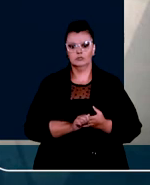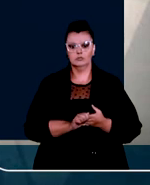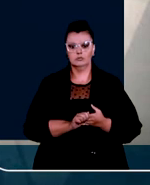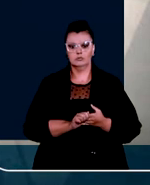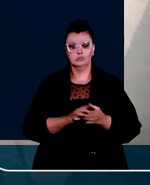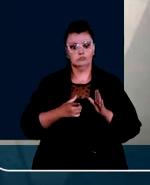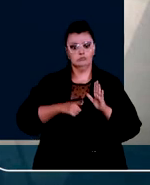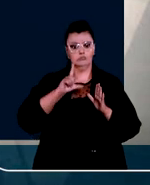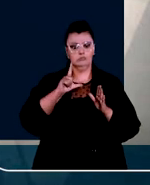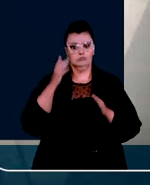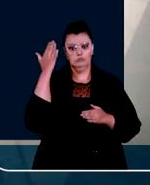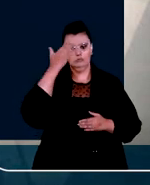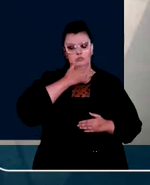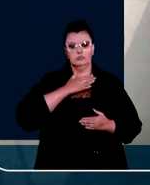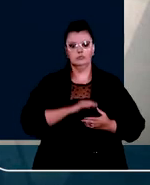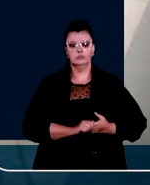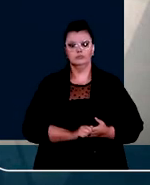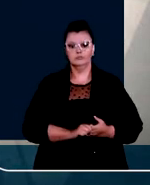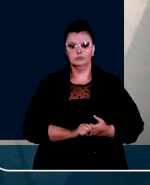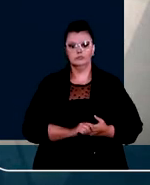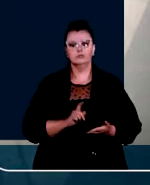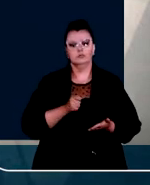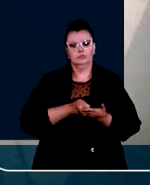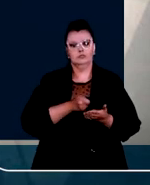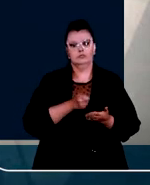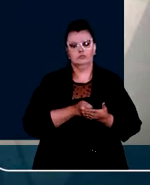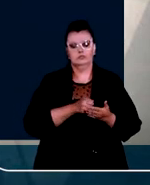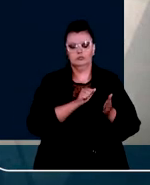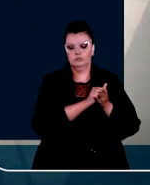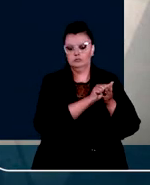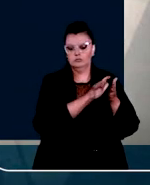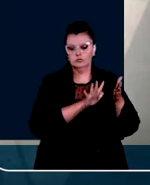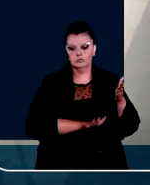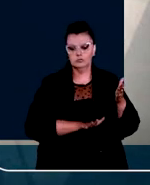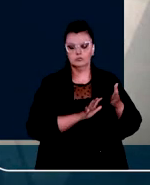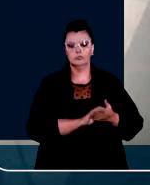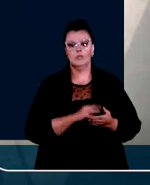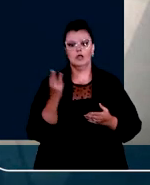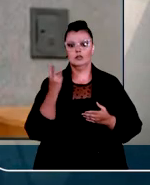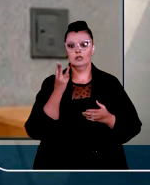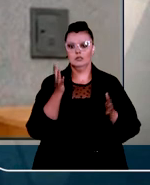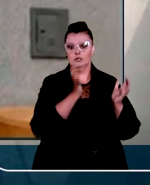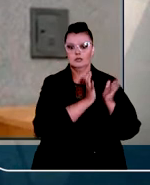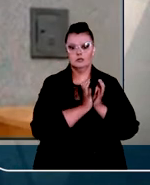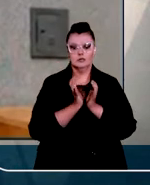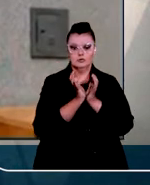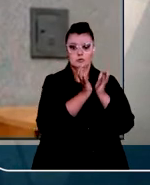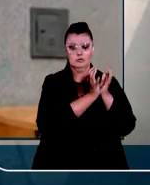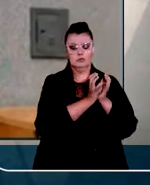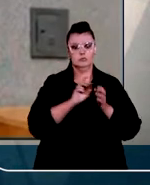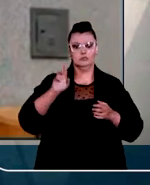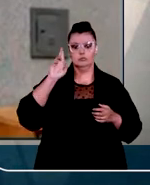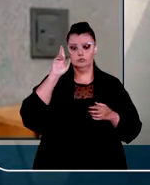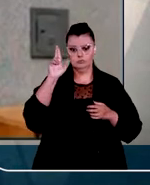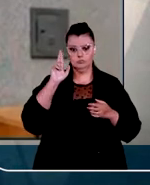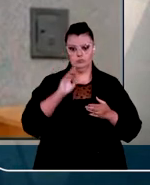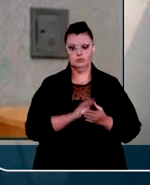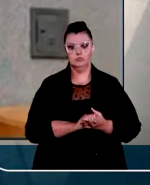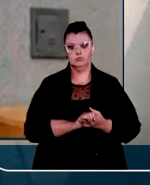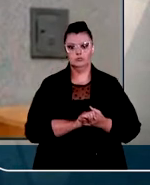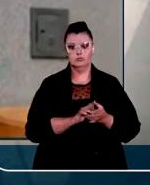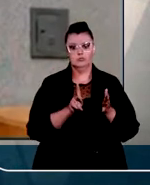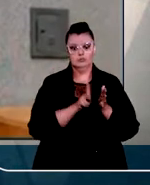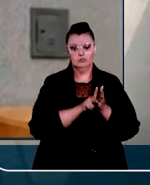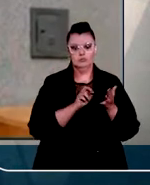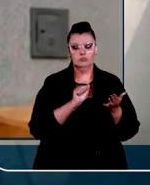especial ministra destacou que os dispositivos legais que regulam a matéria não fazem exigência acerca da